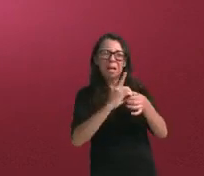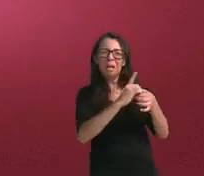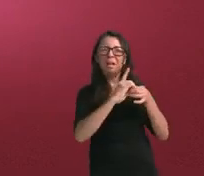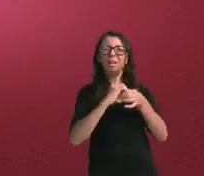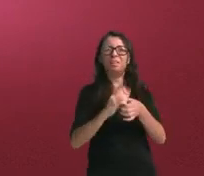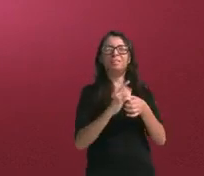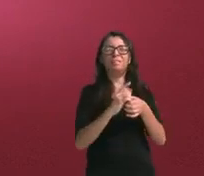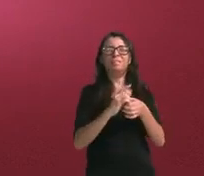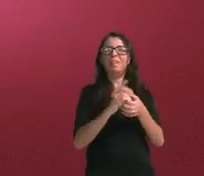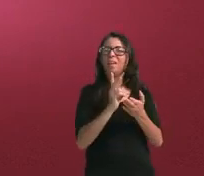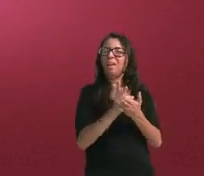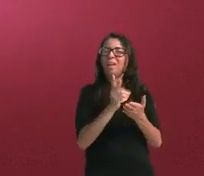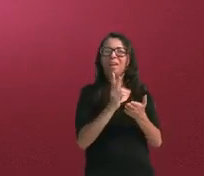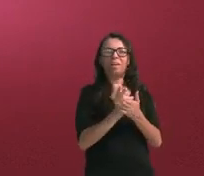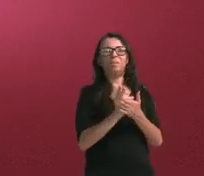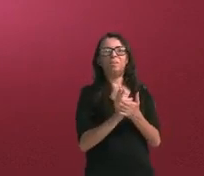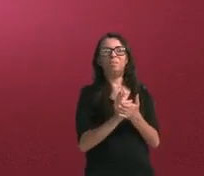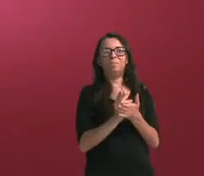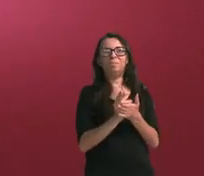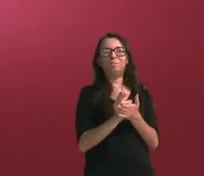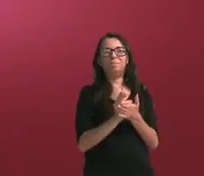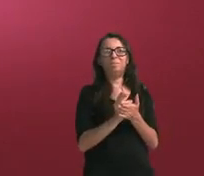vidas também, amados.